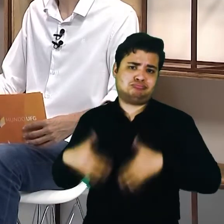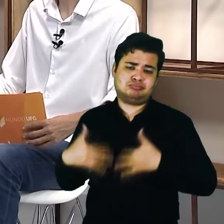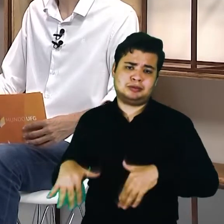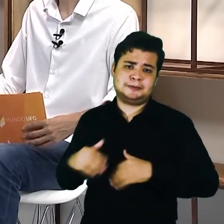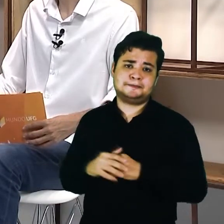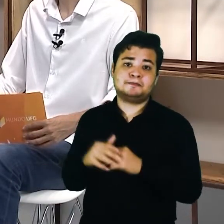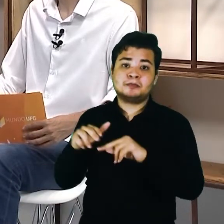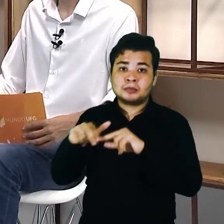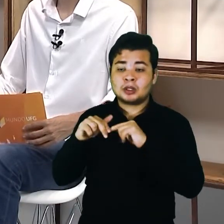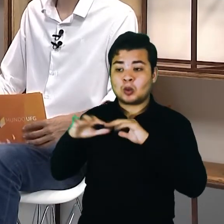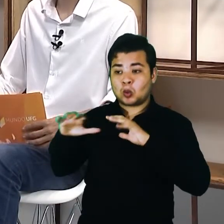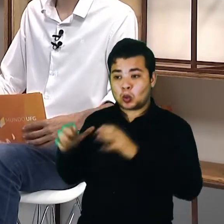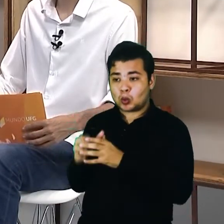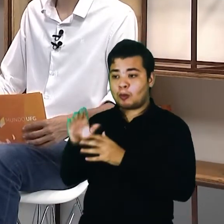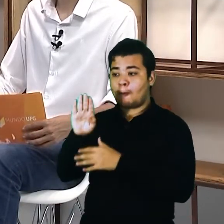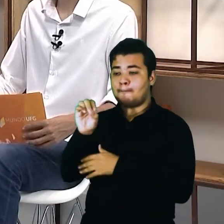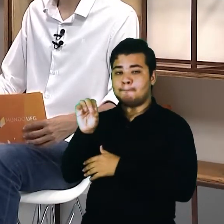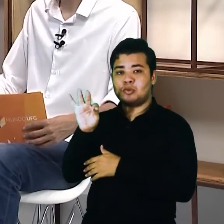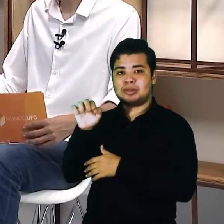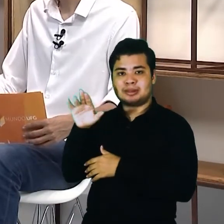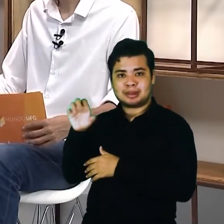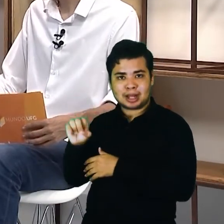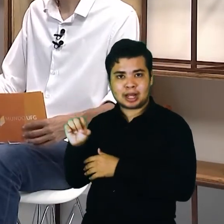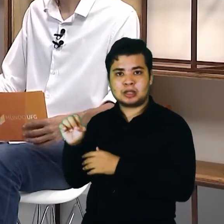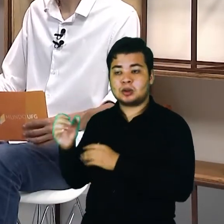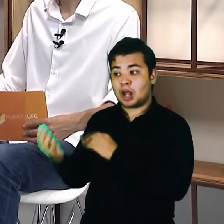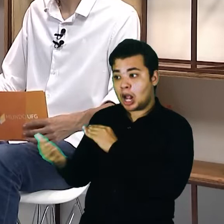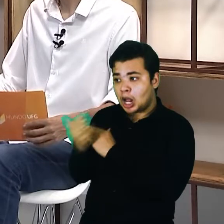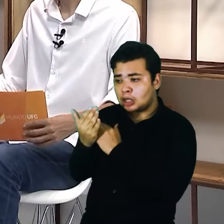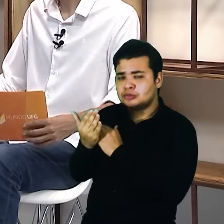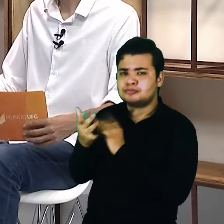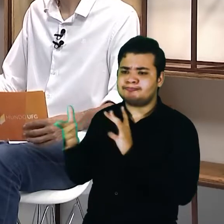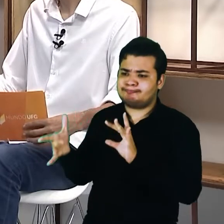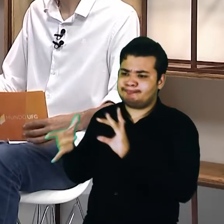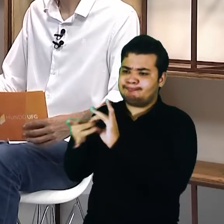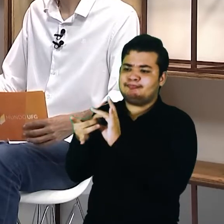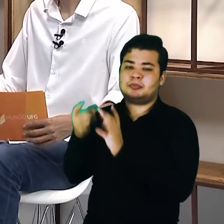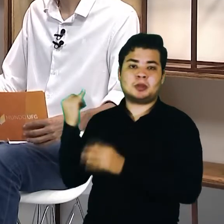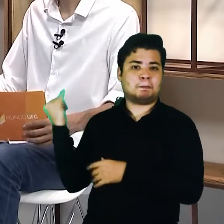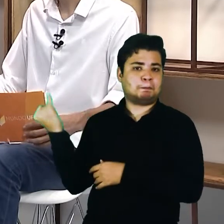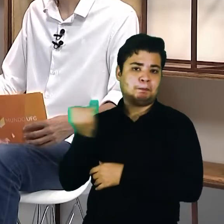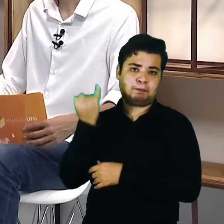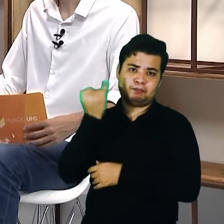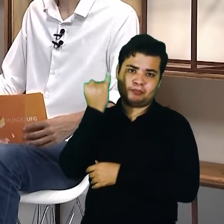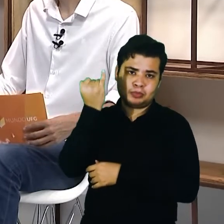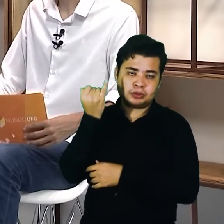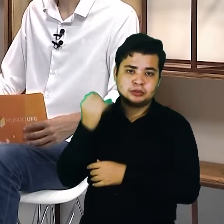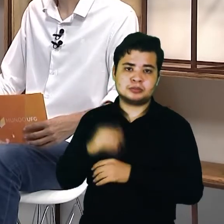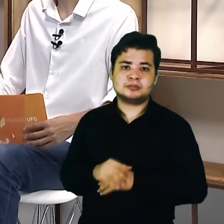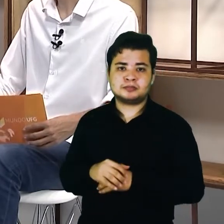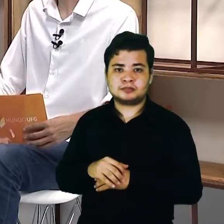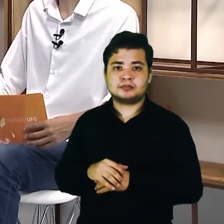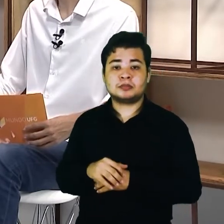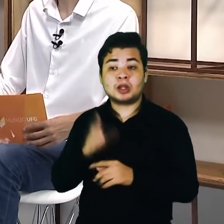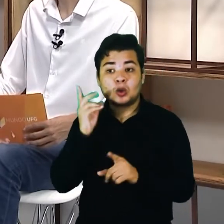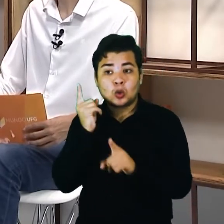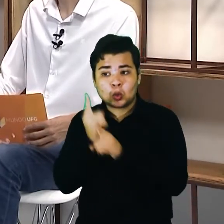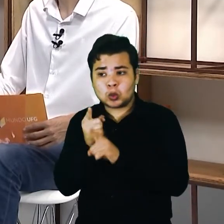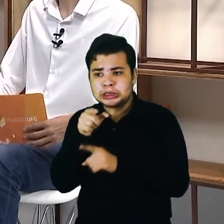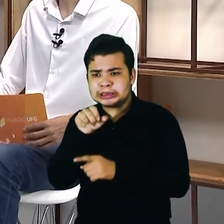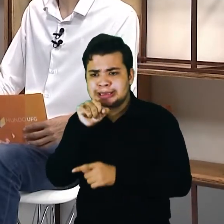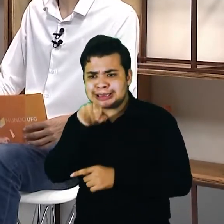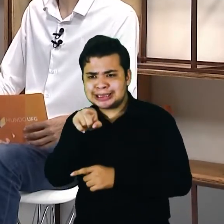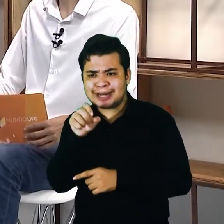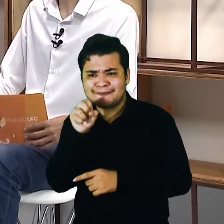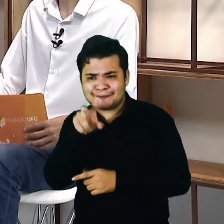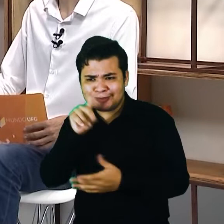com os botânicos é essencial para que não haja nenhum tipo de erro na identificação. Isso é muito importante para o diagnóstico toxicológico